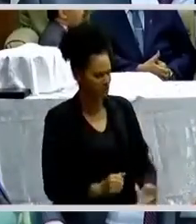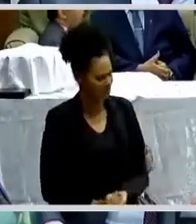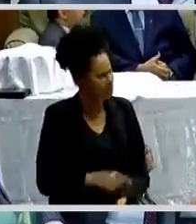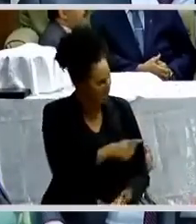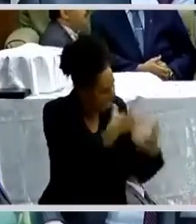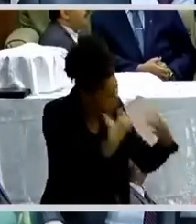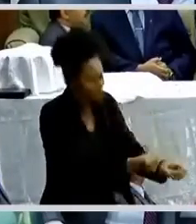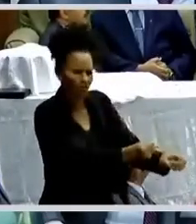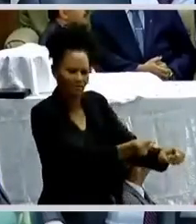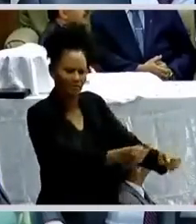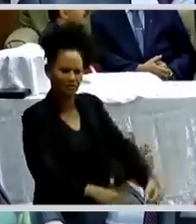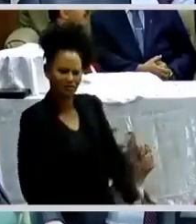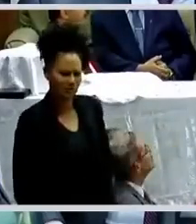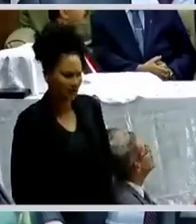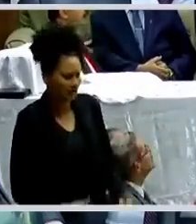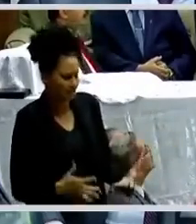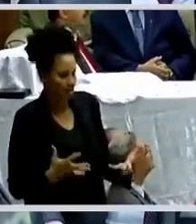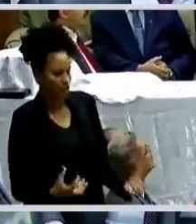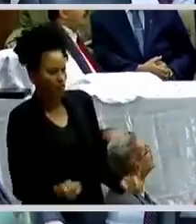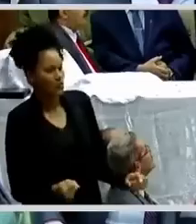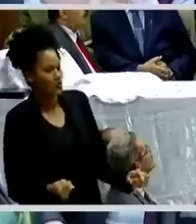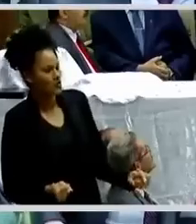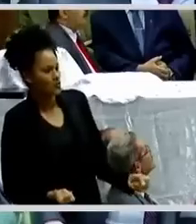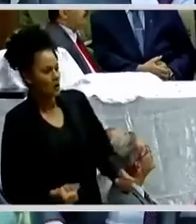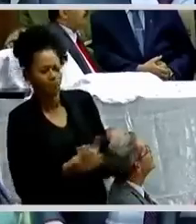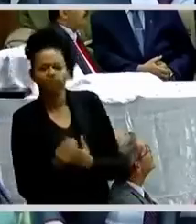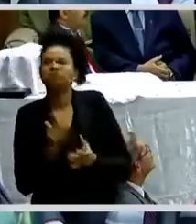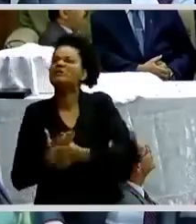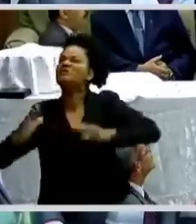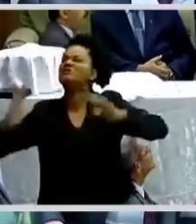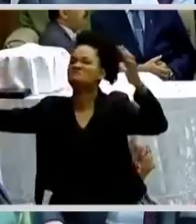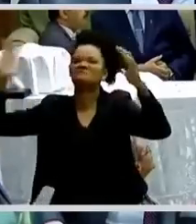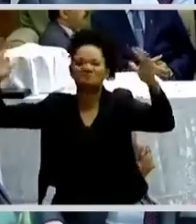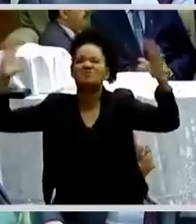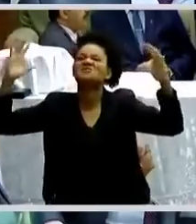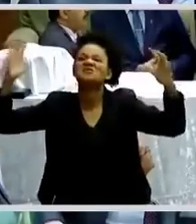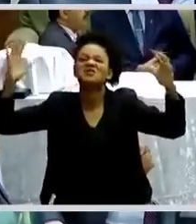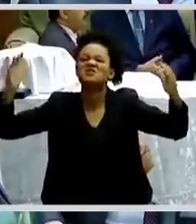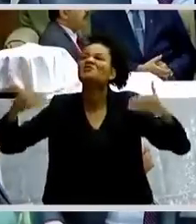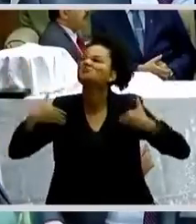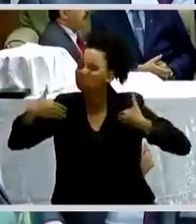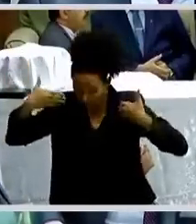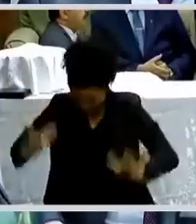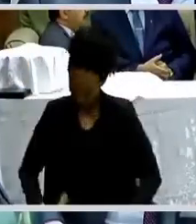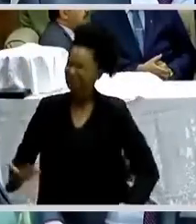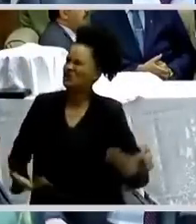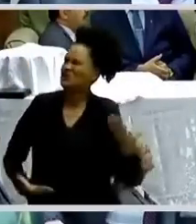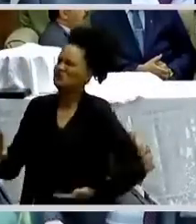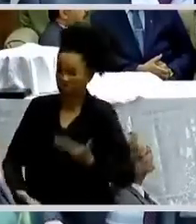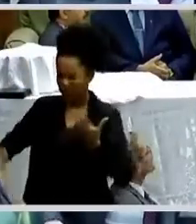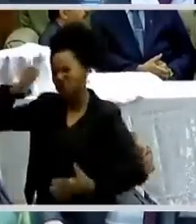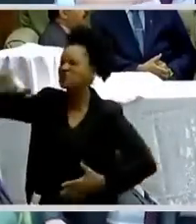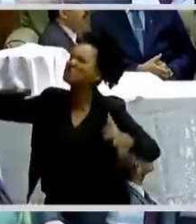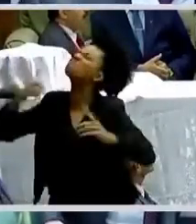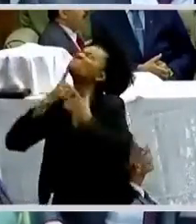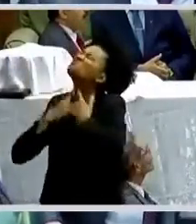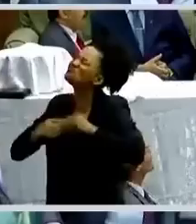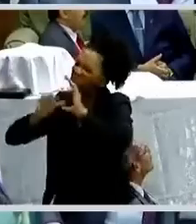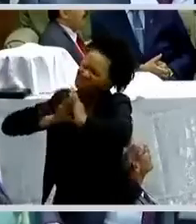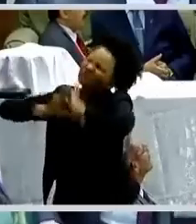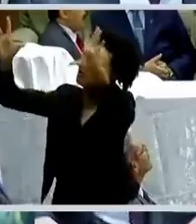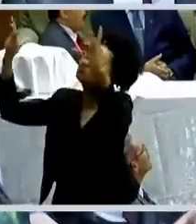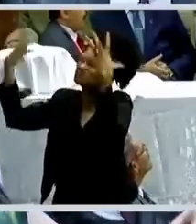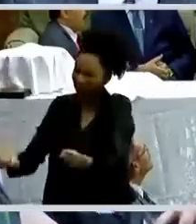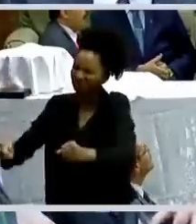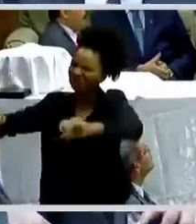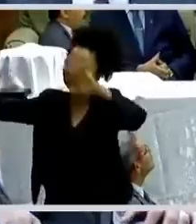Aceita, Maria. Quando ela ouve isso, ela levanta as mãos, eu quero acreditar, e grita: eis aqui a serva do Senhor, seja feita conforme as